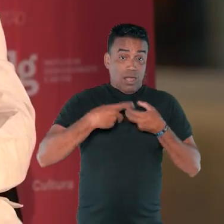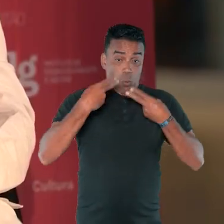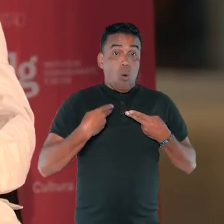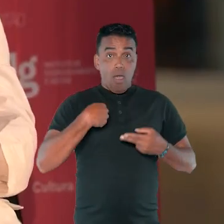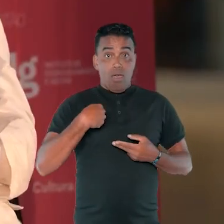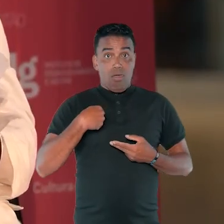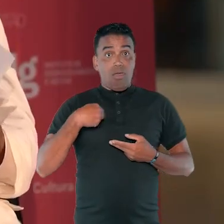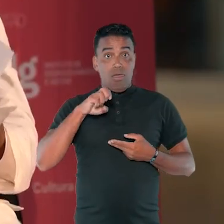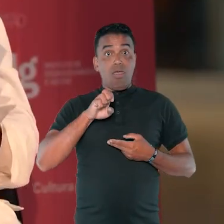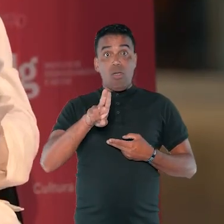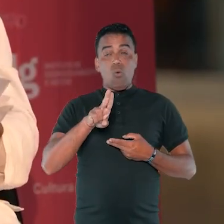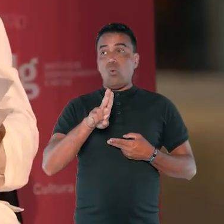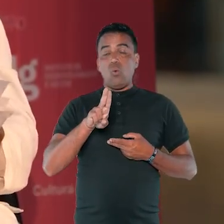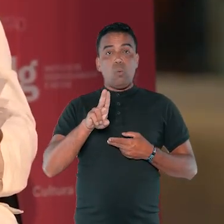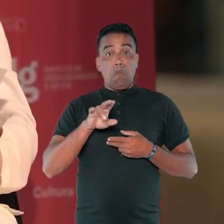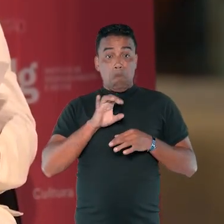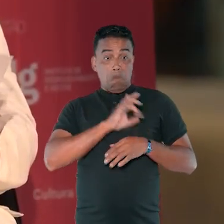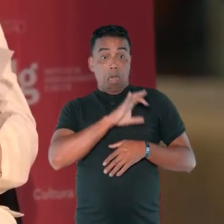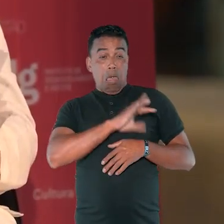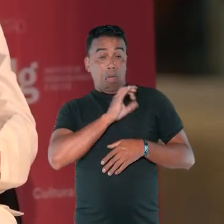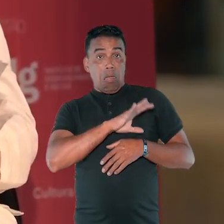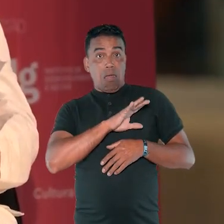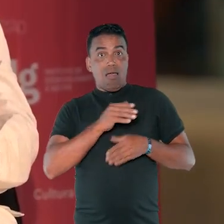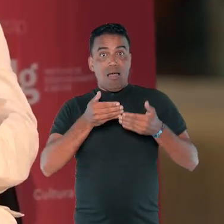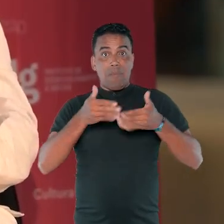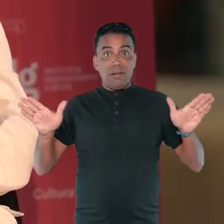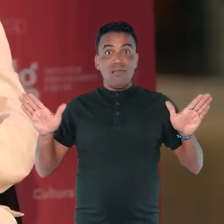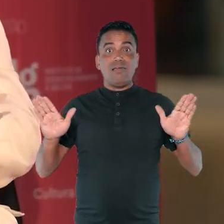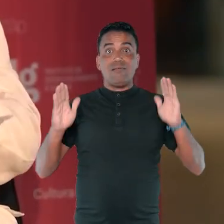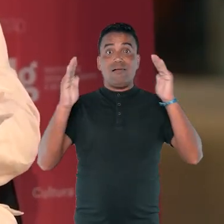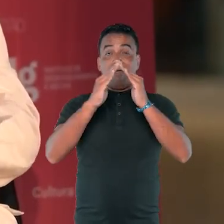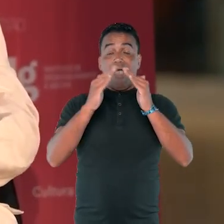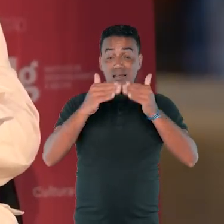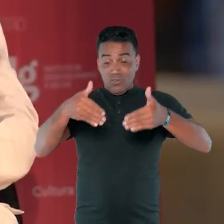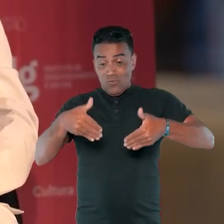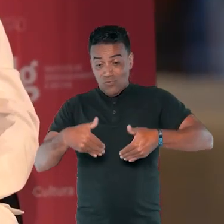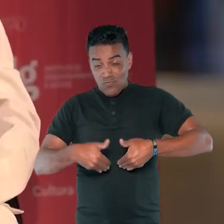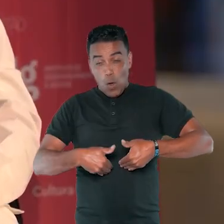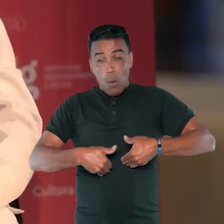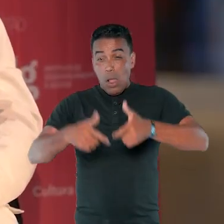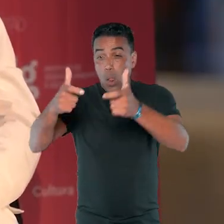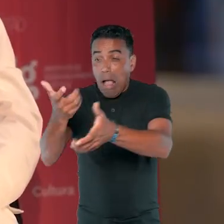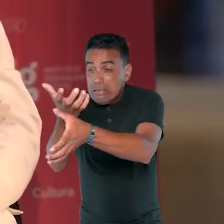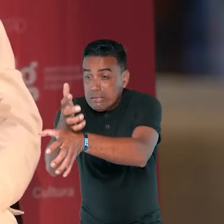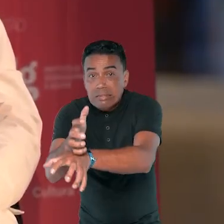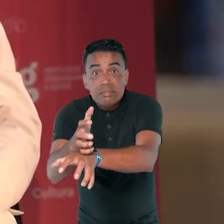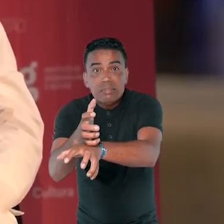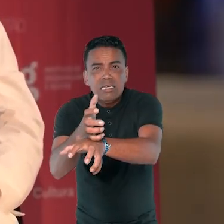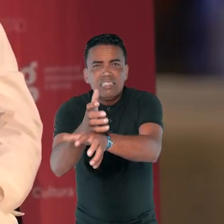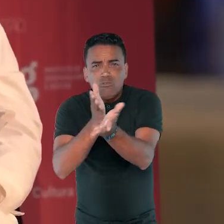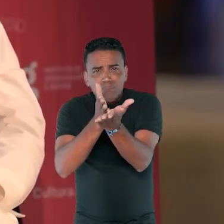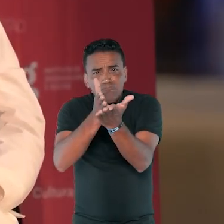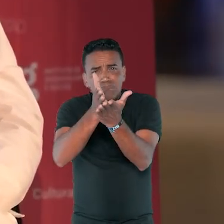sobre os covardes passos, e em vez de abrirem suas tendas para a fome dos desertos, Seguiram no